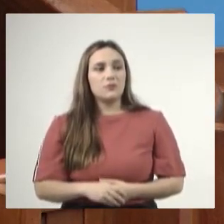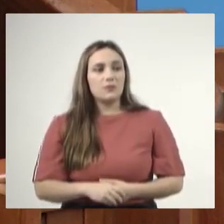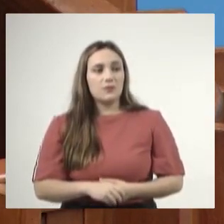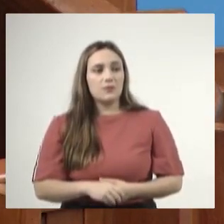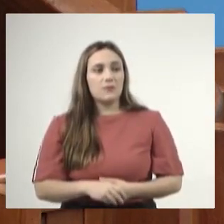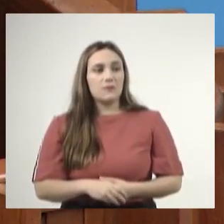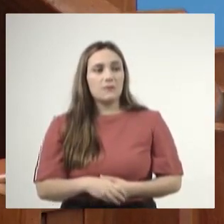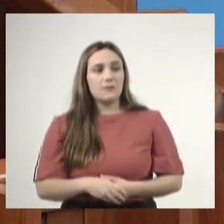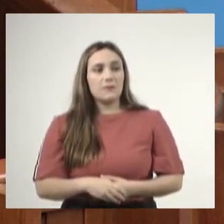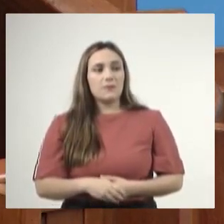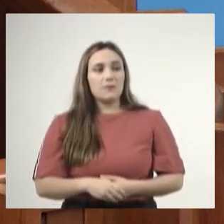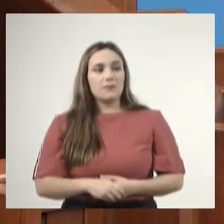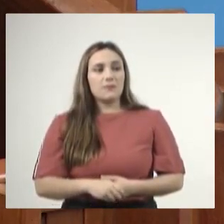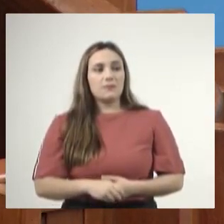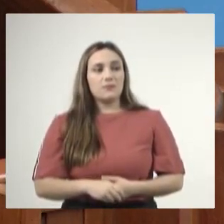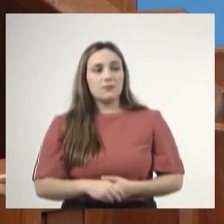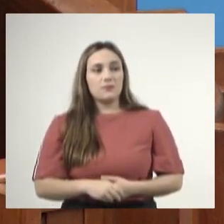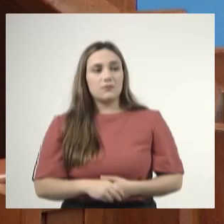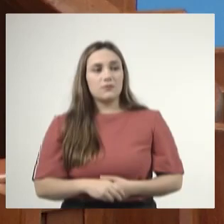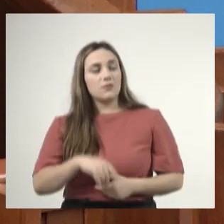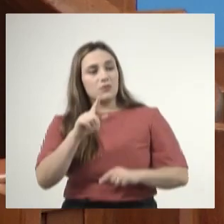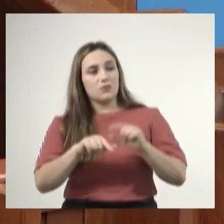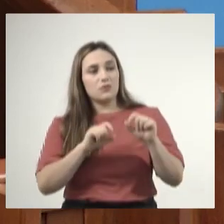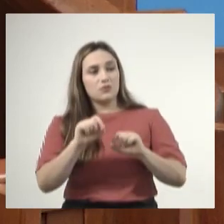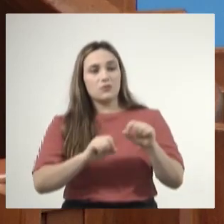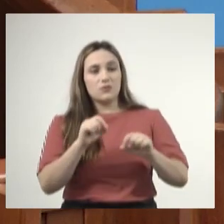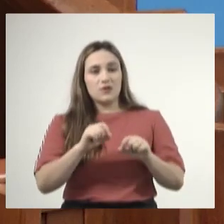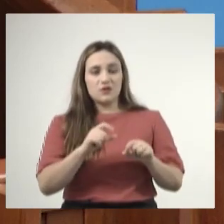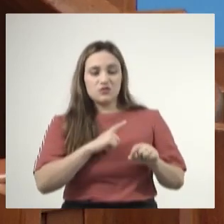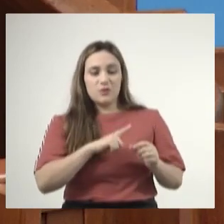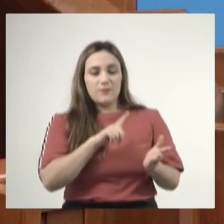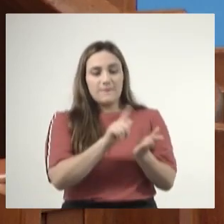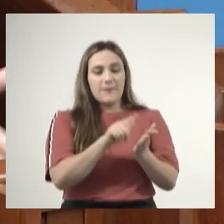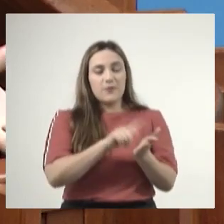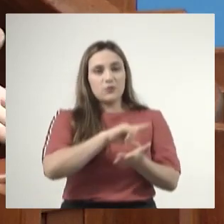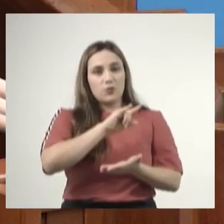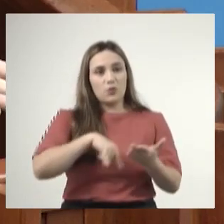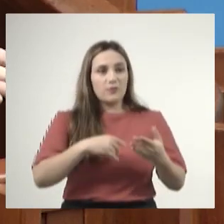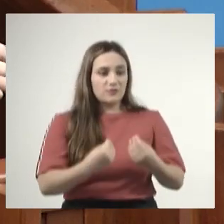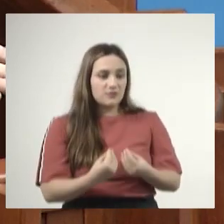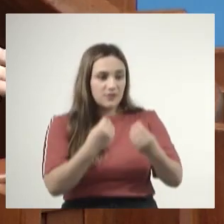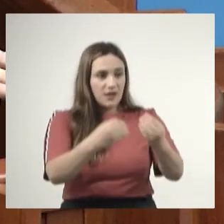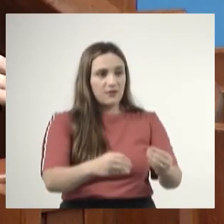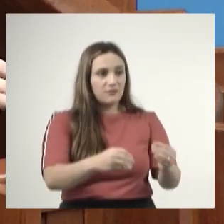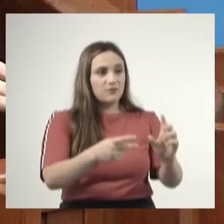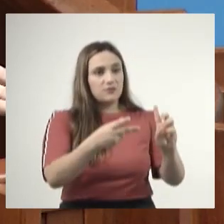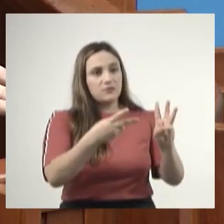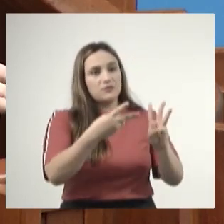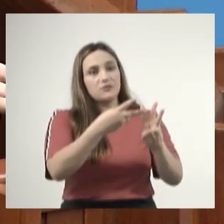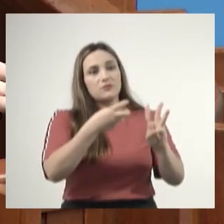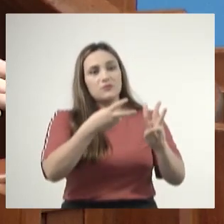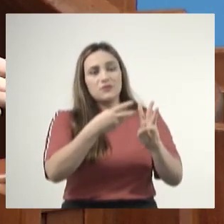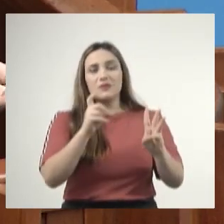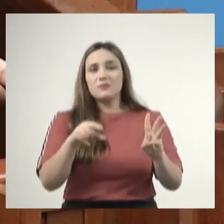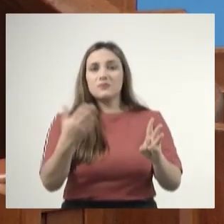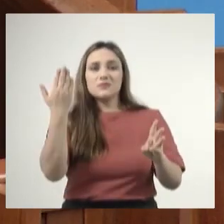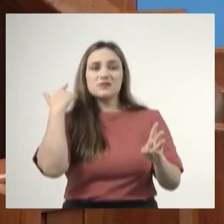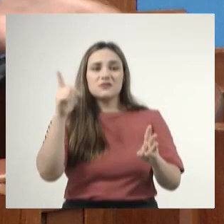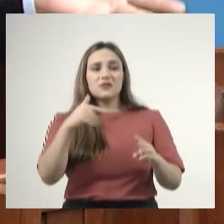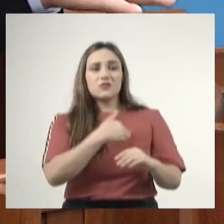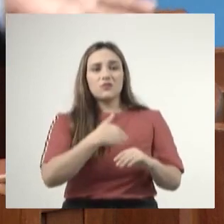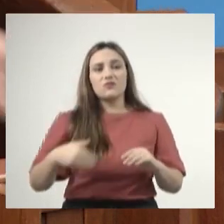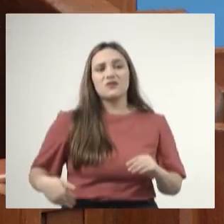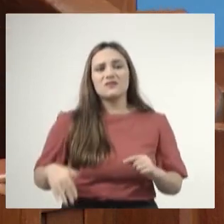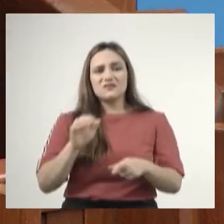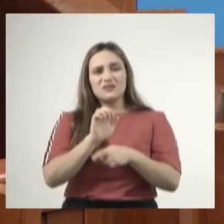títulos emitido para as etnias de Mato Grosso do Sul, quem emitia era o governo estadual, não era